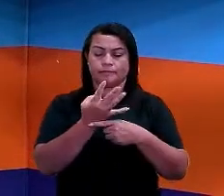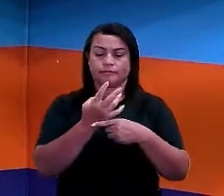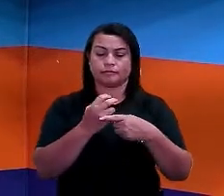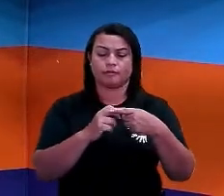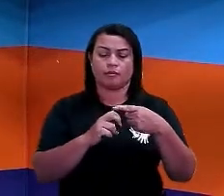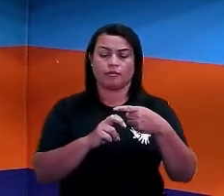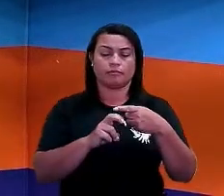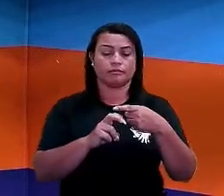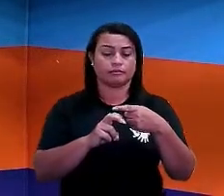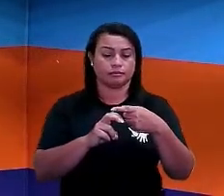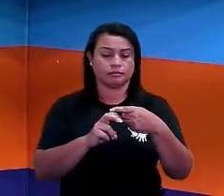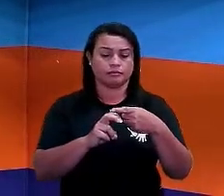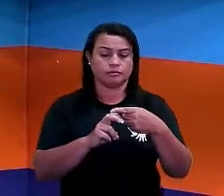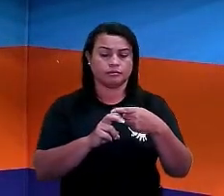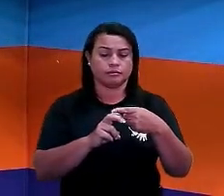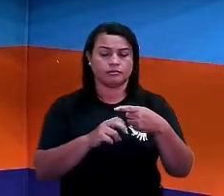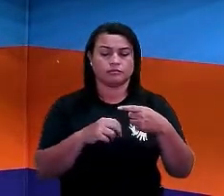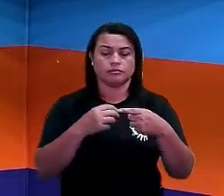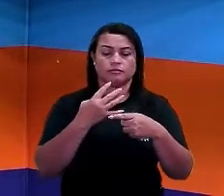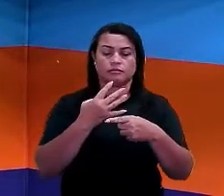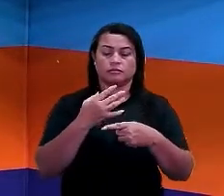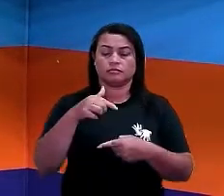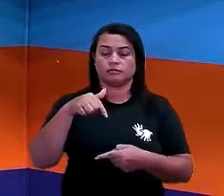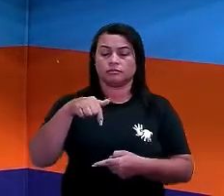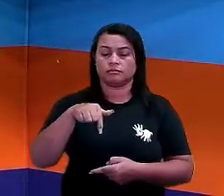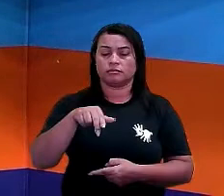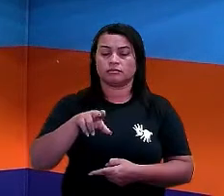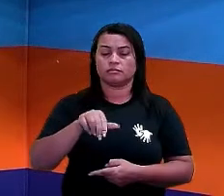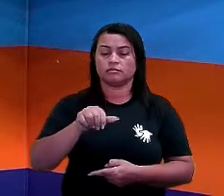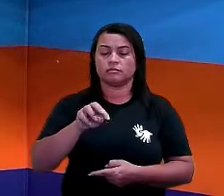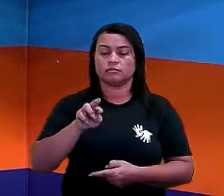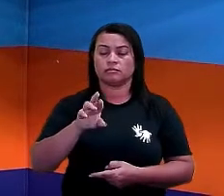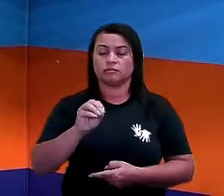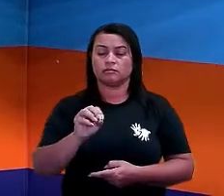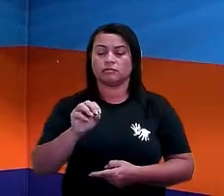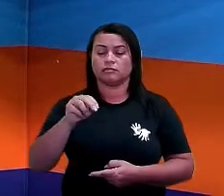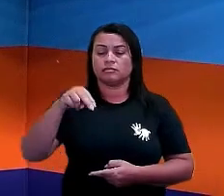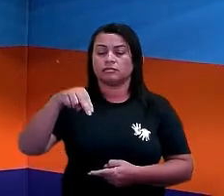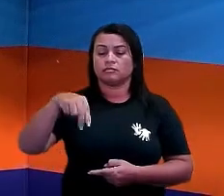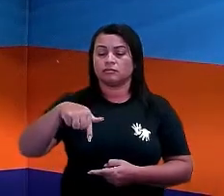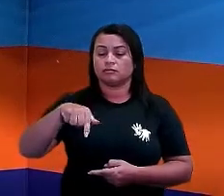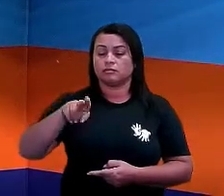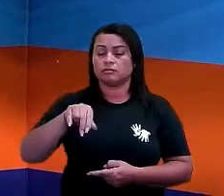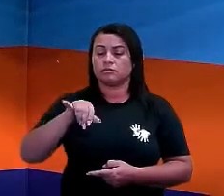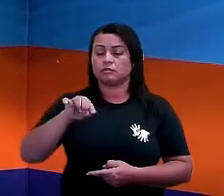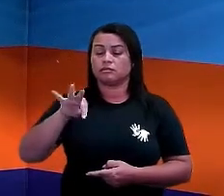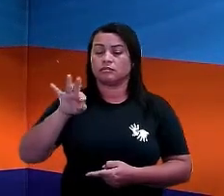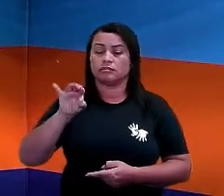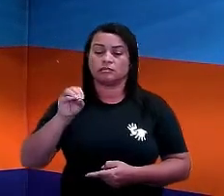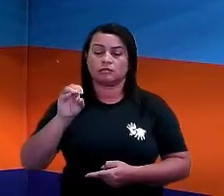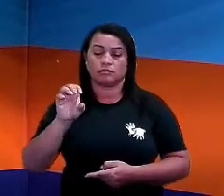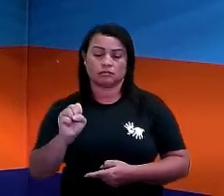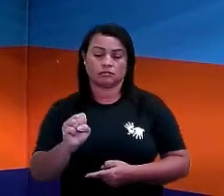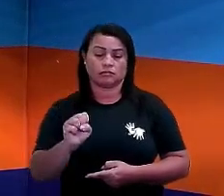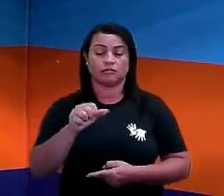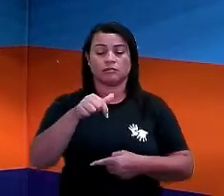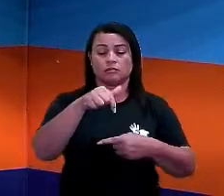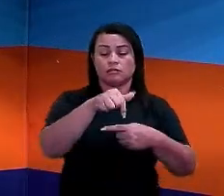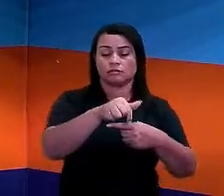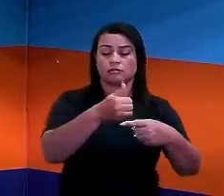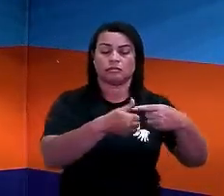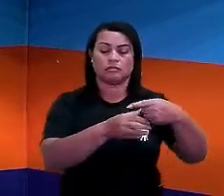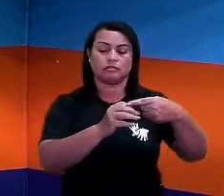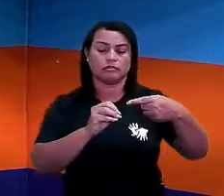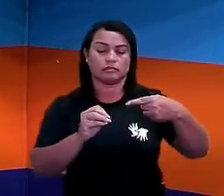4/5 ou 4/5, tá certo? E aí eu tenho 7 e eu tenho